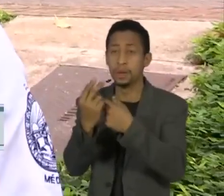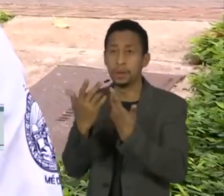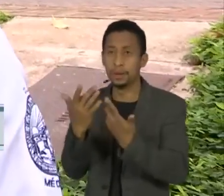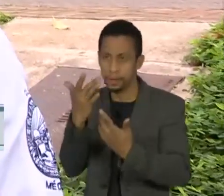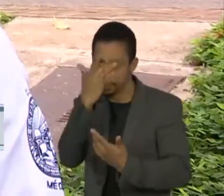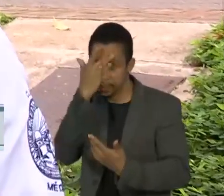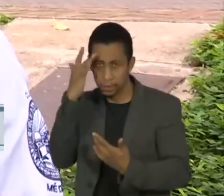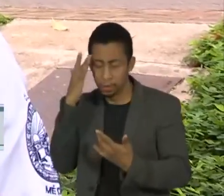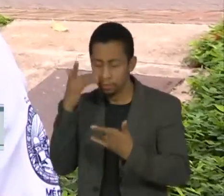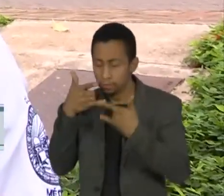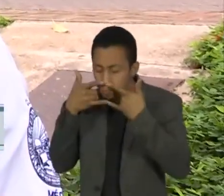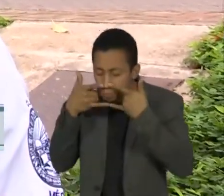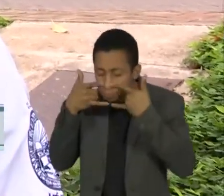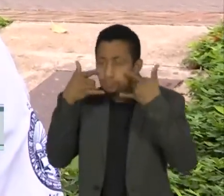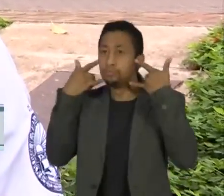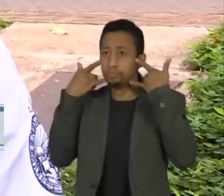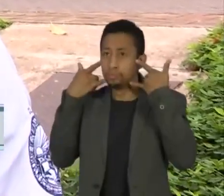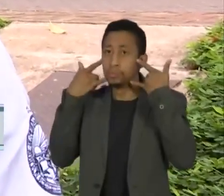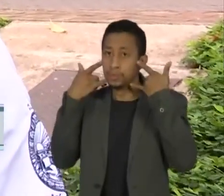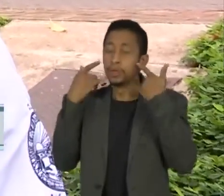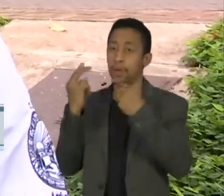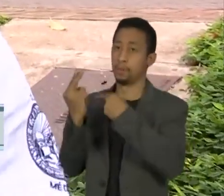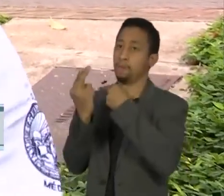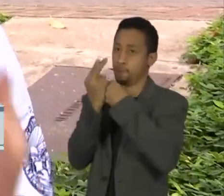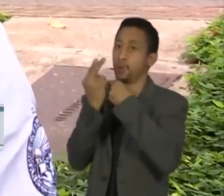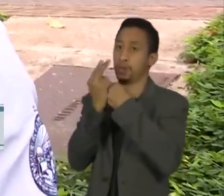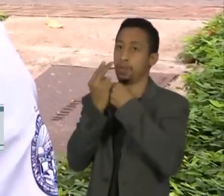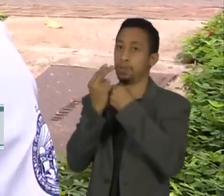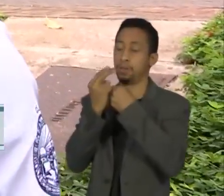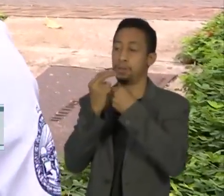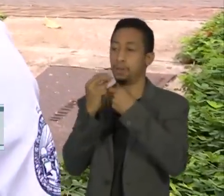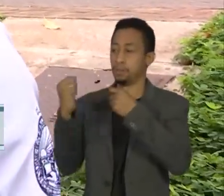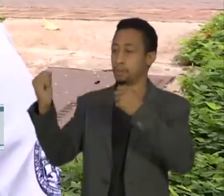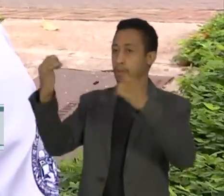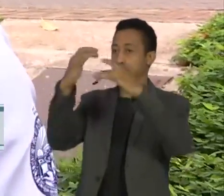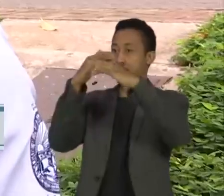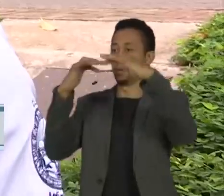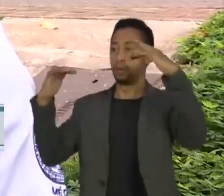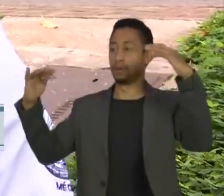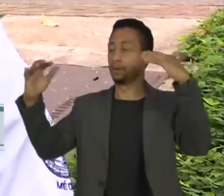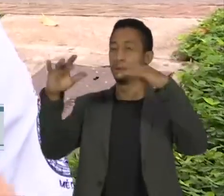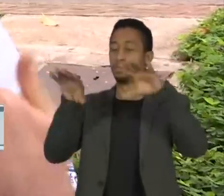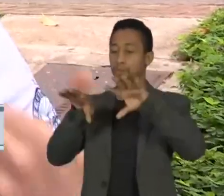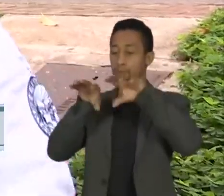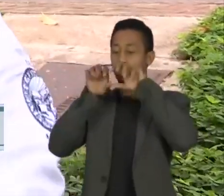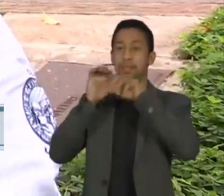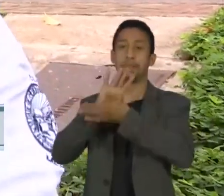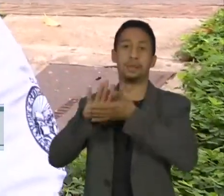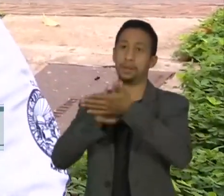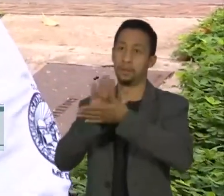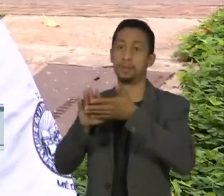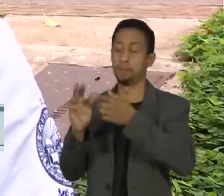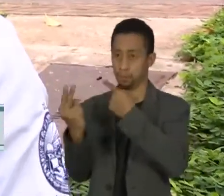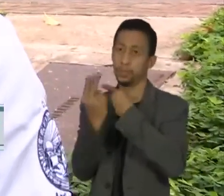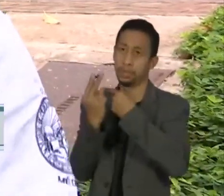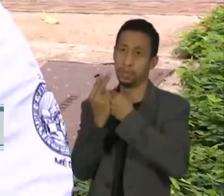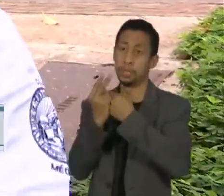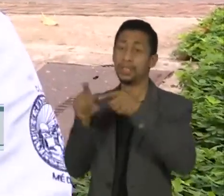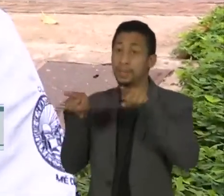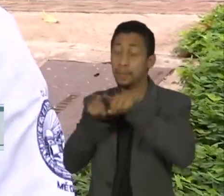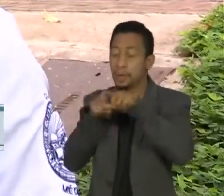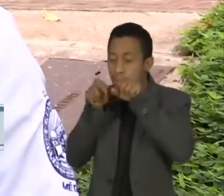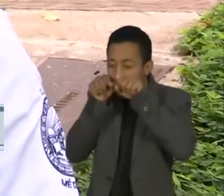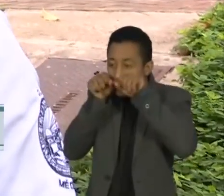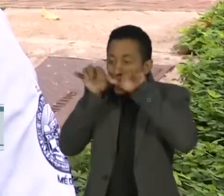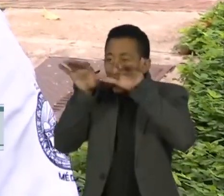estão vestindo máscara, elas têm uma certa proteção em relação às gotículas que já estão em circulação no ar, e elas protegem as outras pessoas de